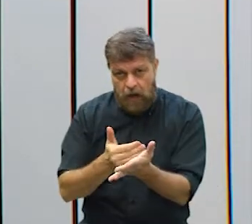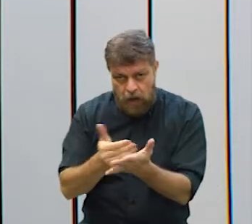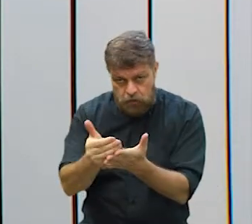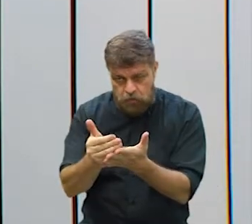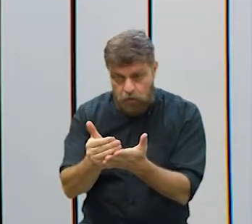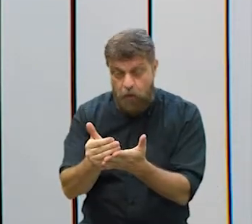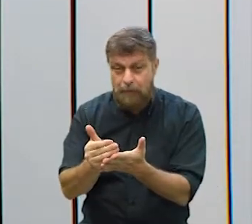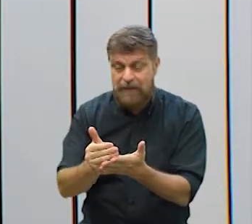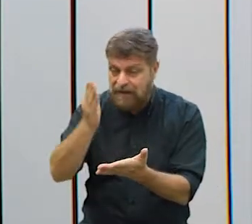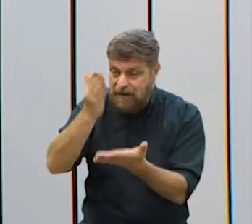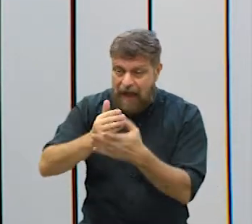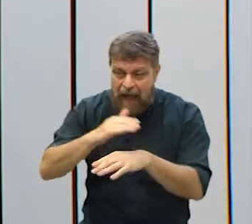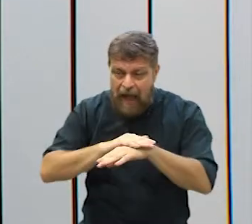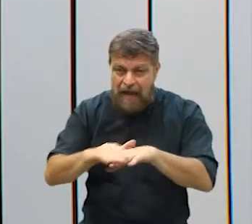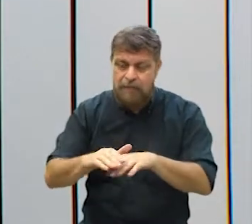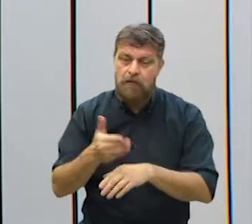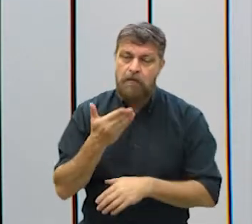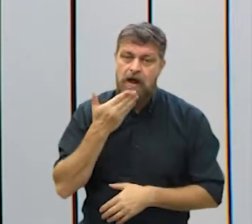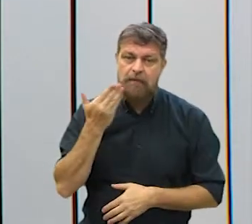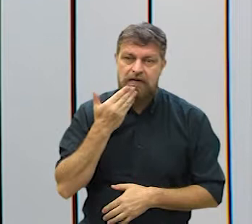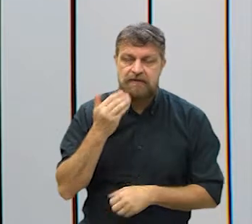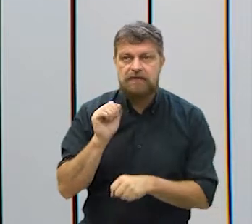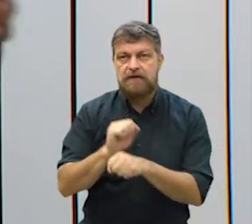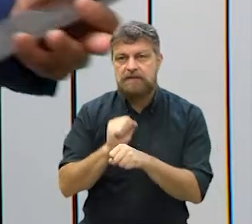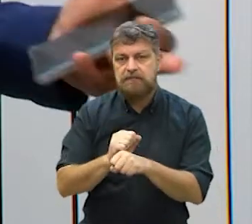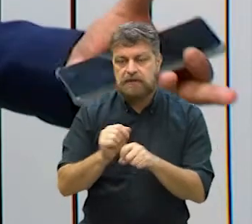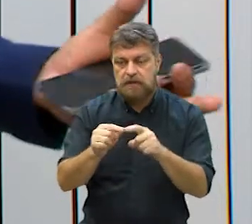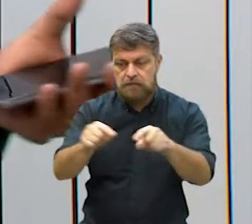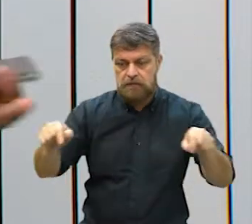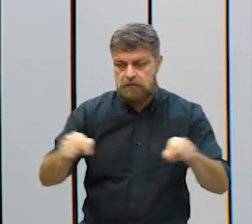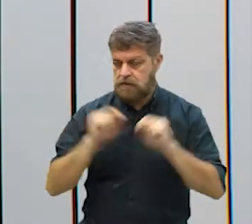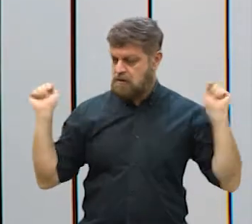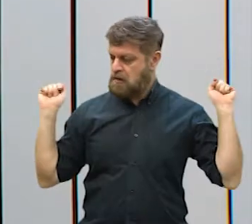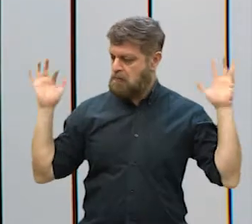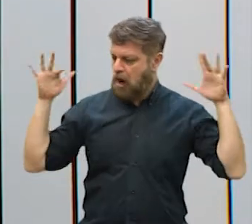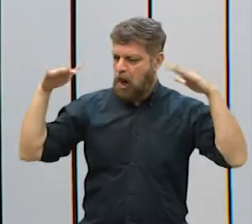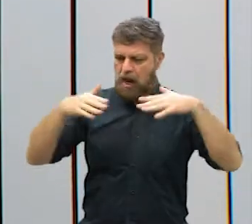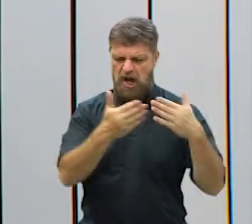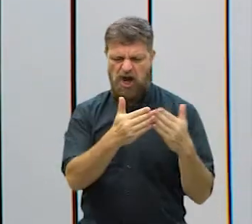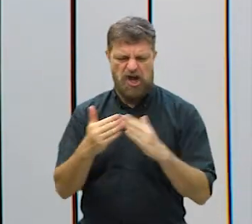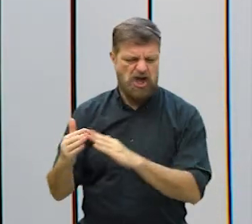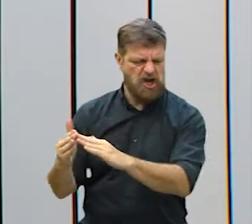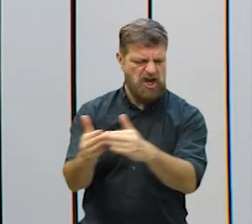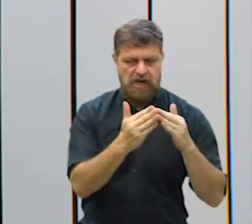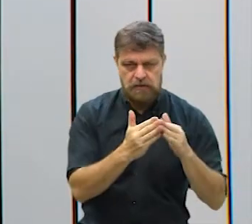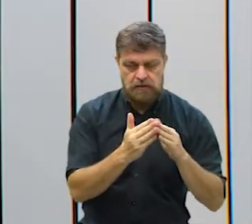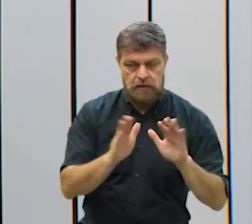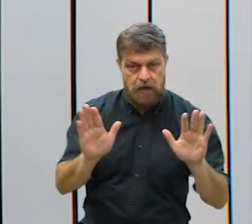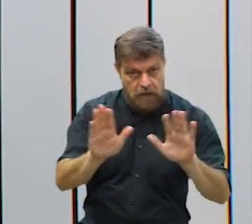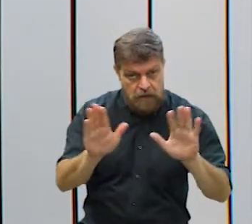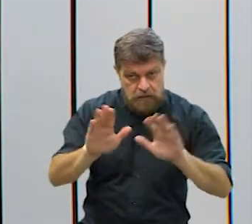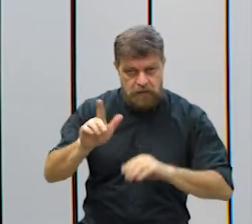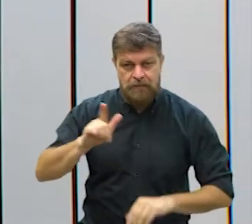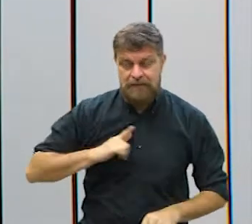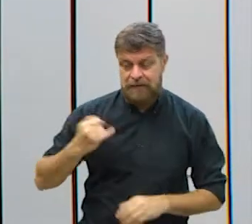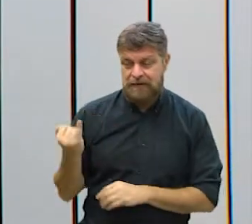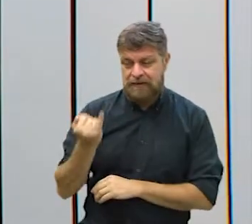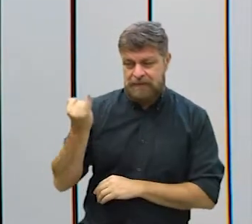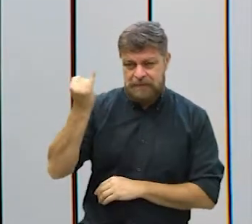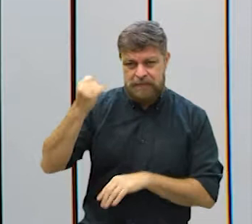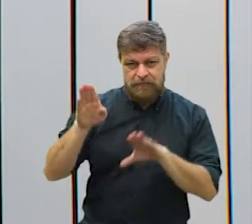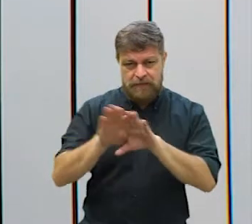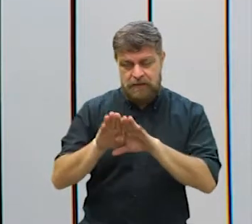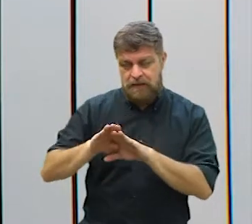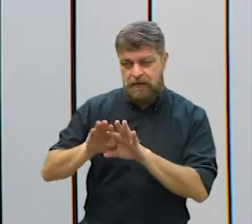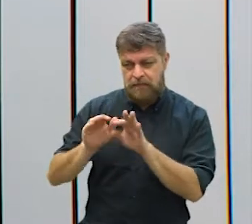mais fácil apagar um incêndio logo no começo do que deixar depois se estabilizar ali. Porém, é importante dizer também que